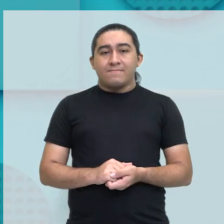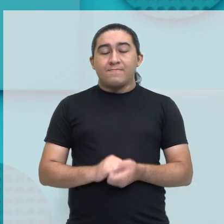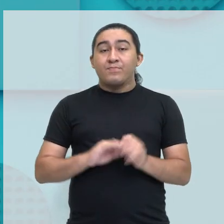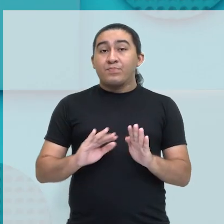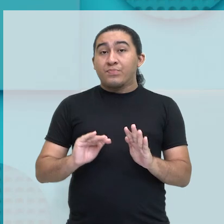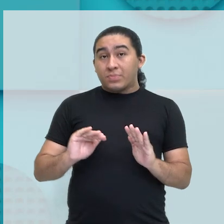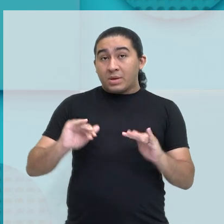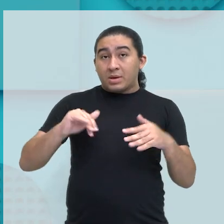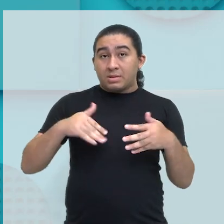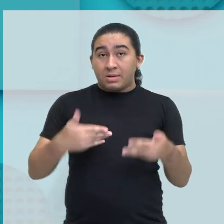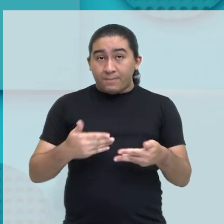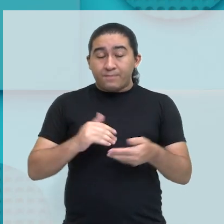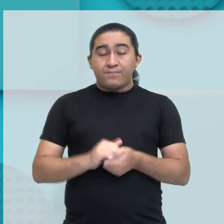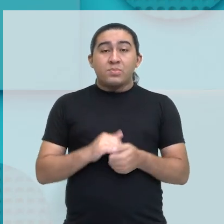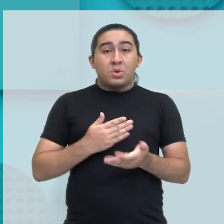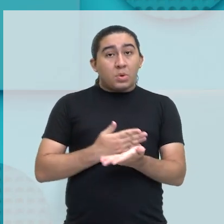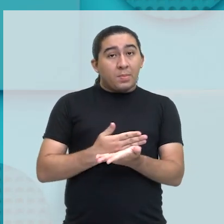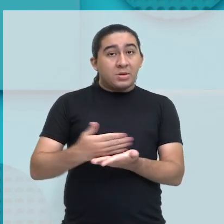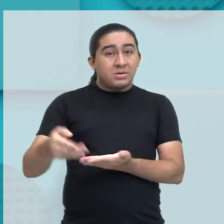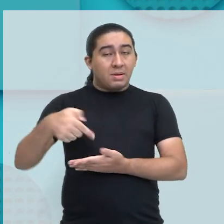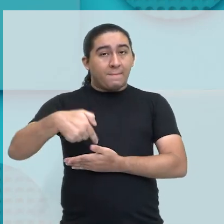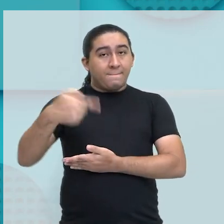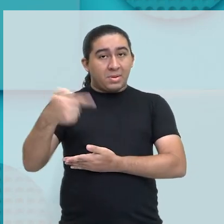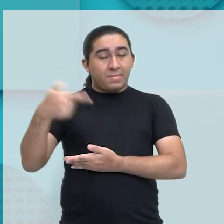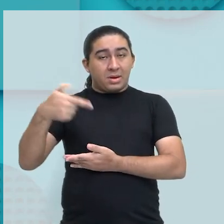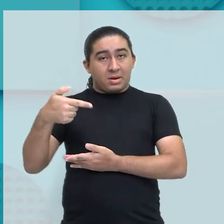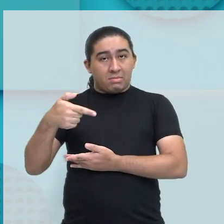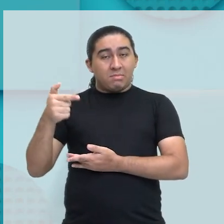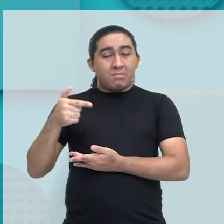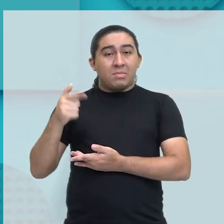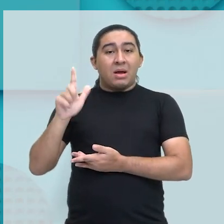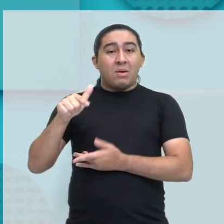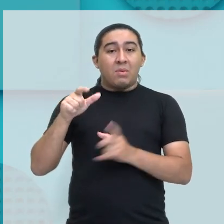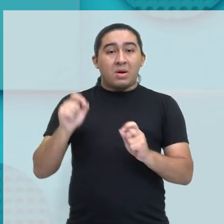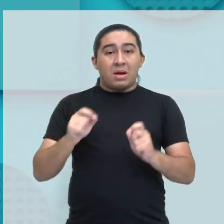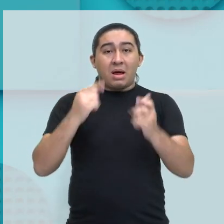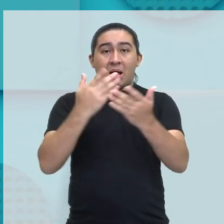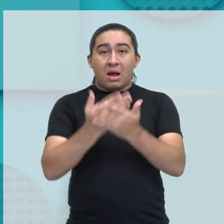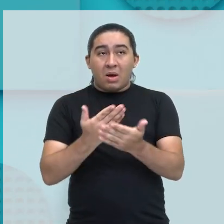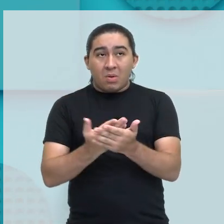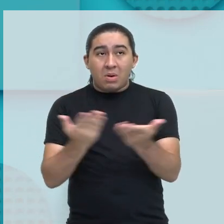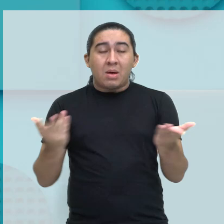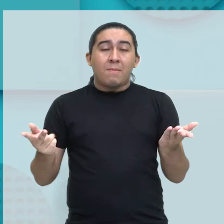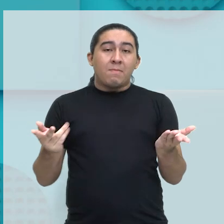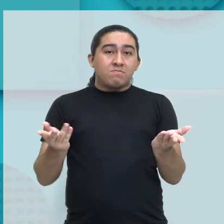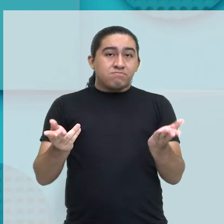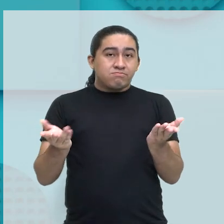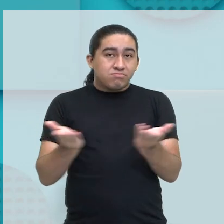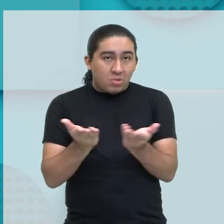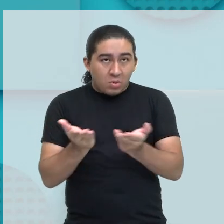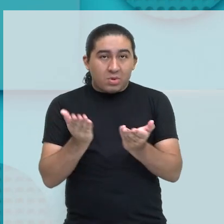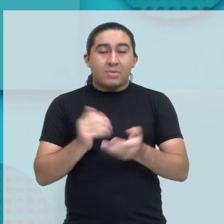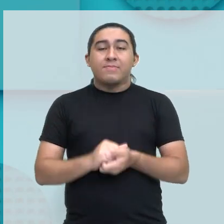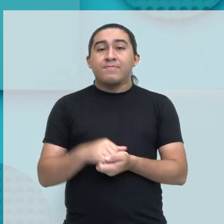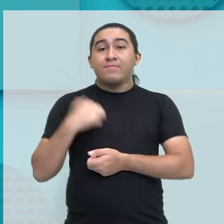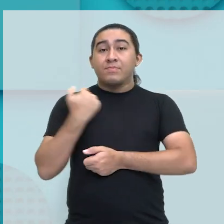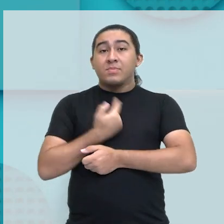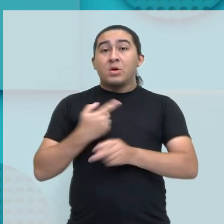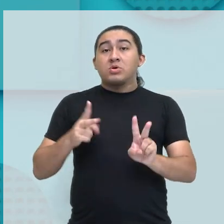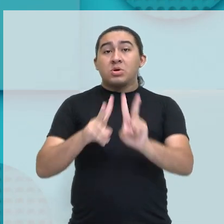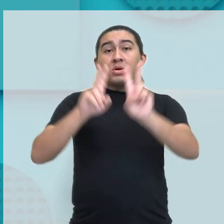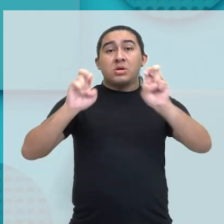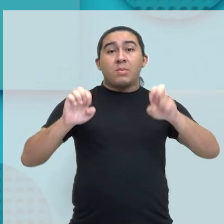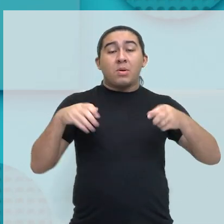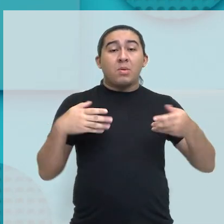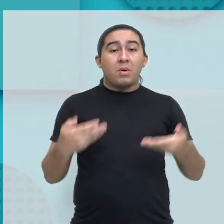Então, iniciando a nossa primeira revisão, a nossa primeira aula da primeira unidade, nós abordamos sobre